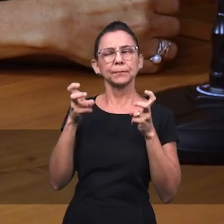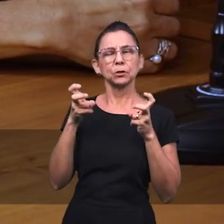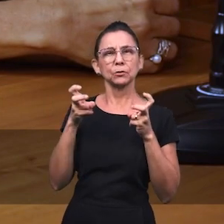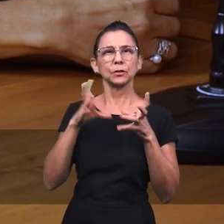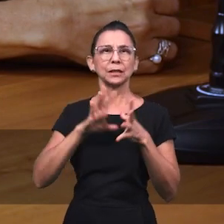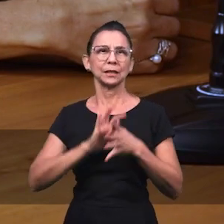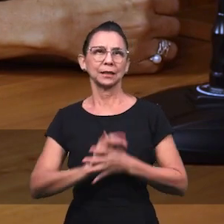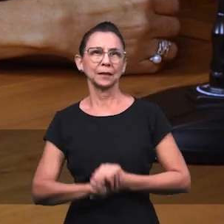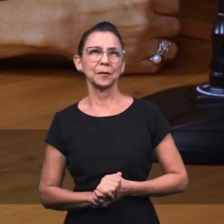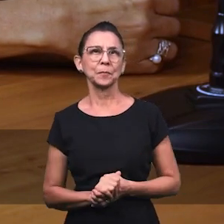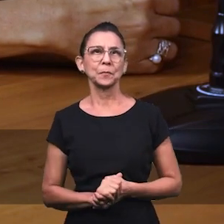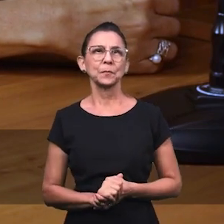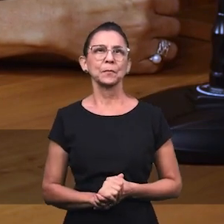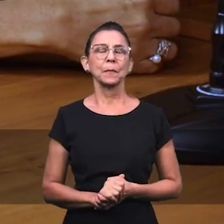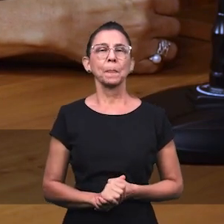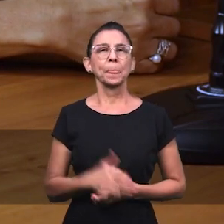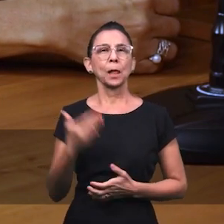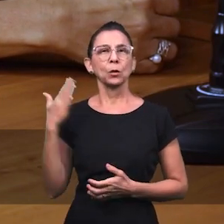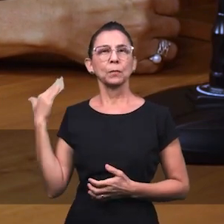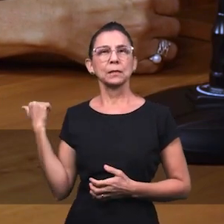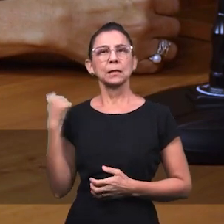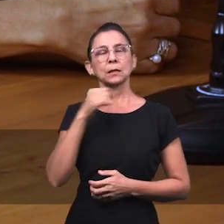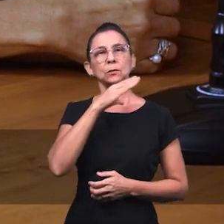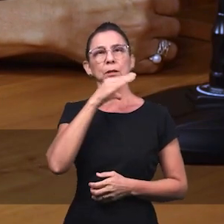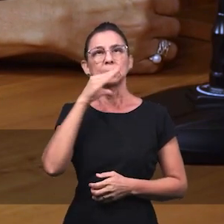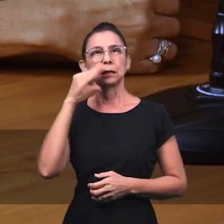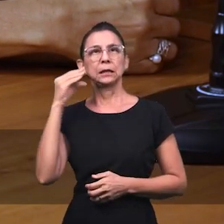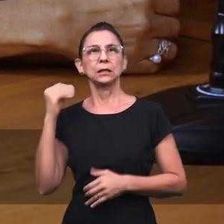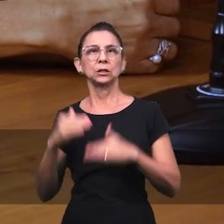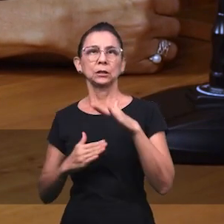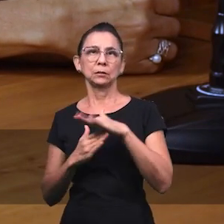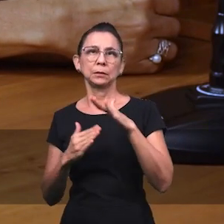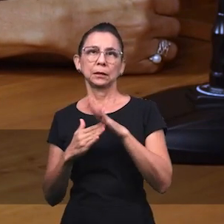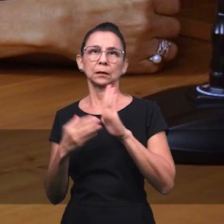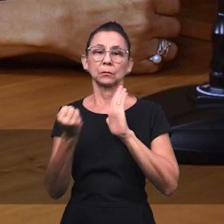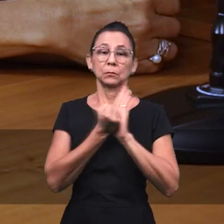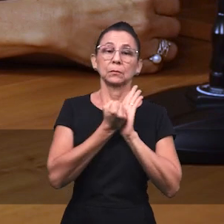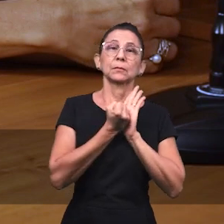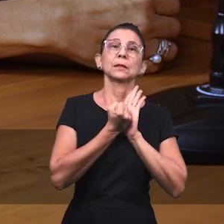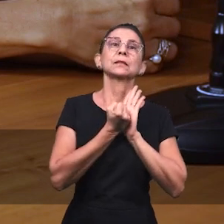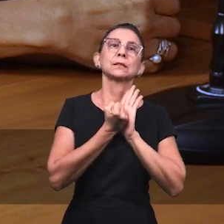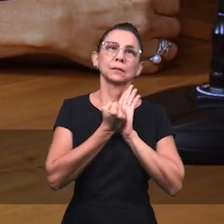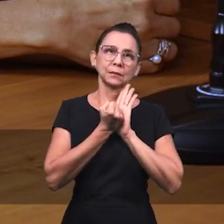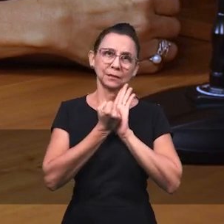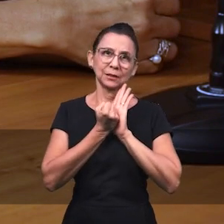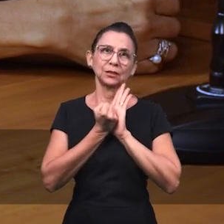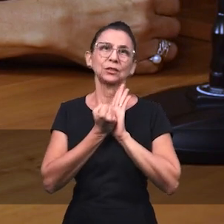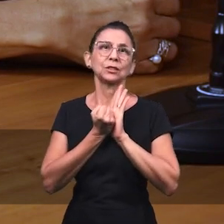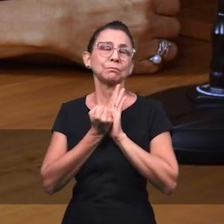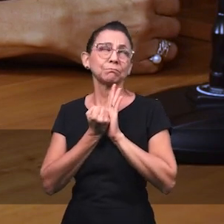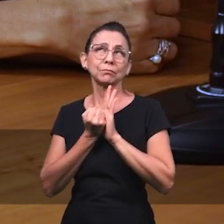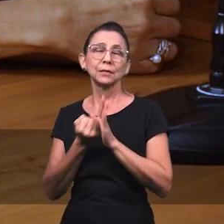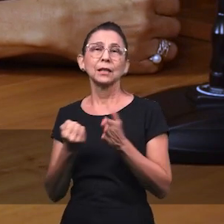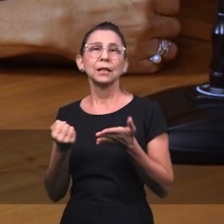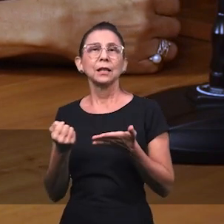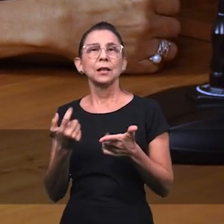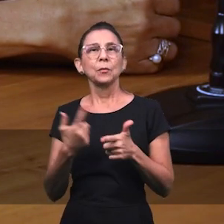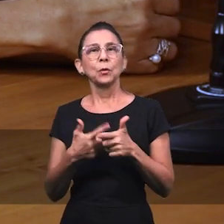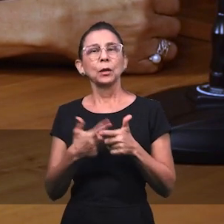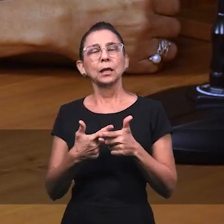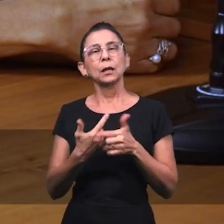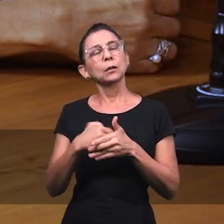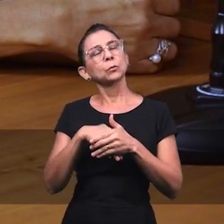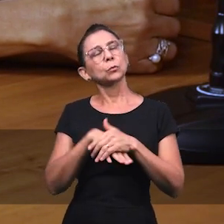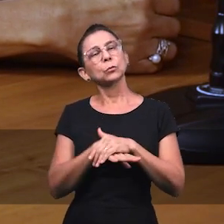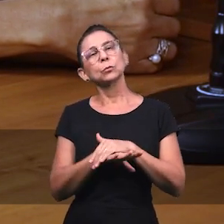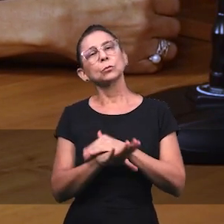quando cheguei adolescente, menina fase, foi muito marcante, porque a gente eu tenho o